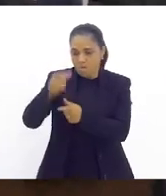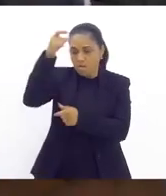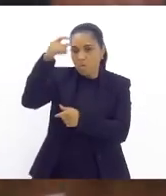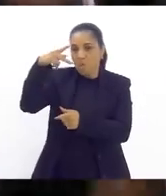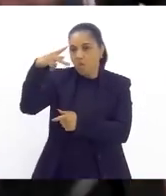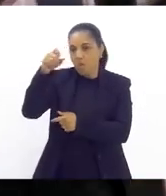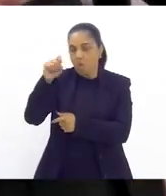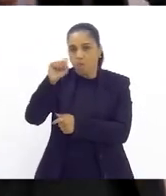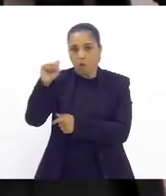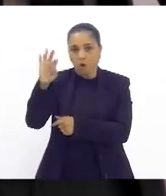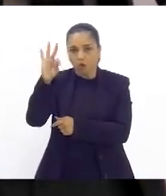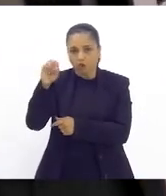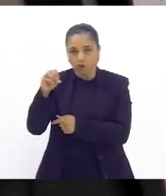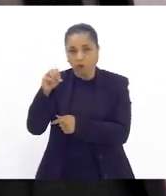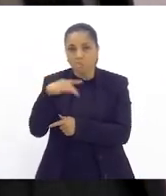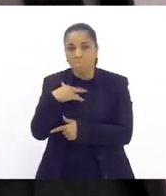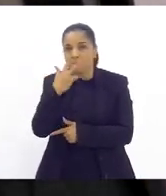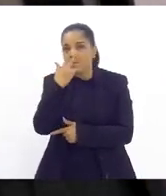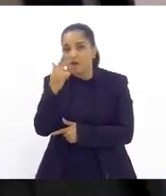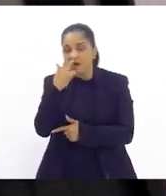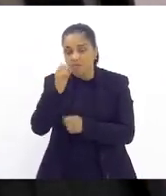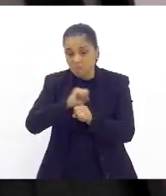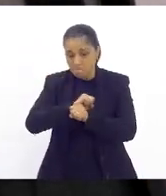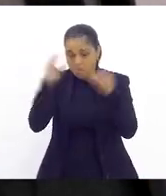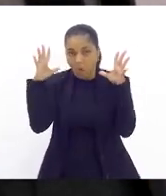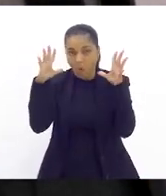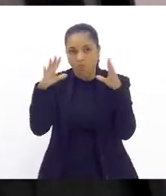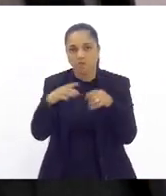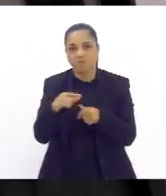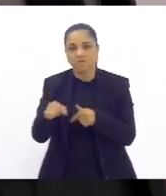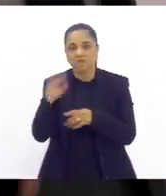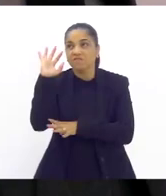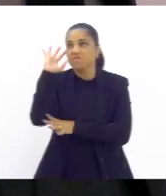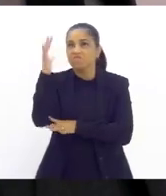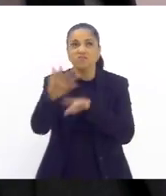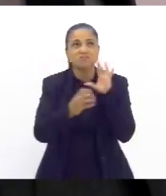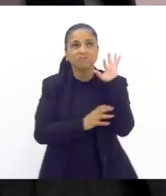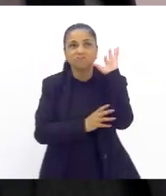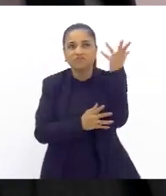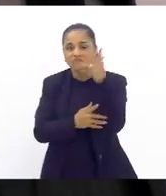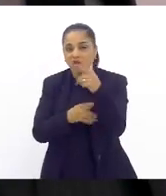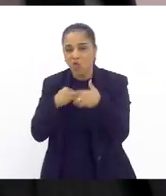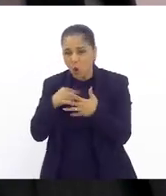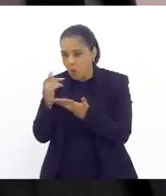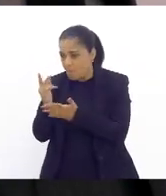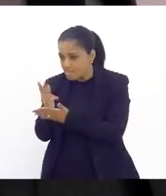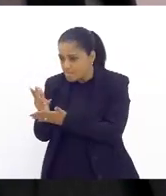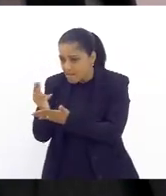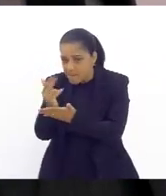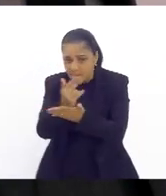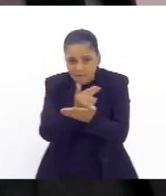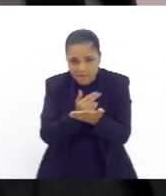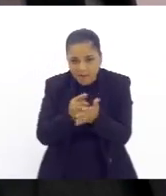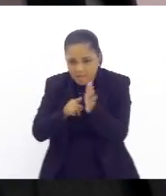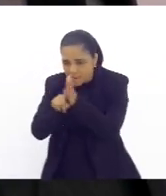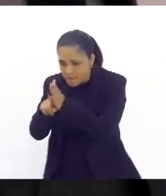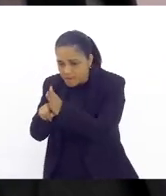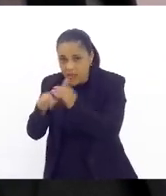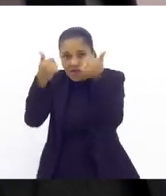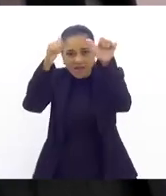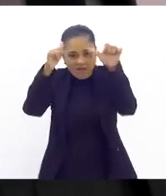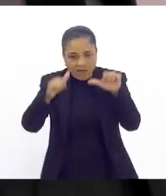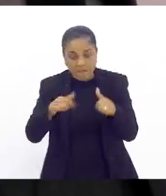bombas relógios vegetação eu mapeei só na minha rua 10